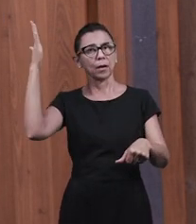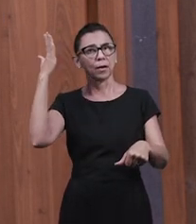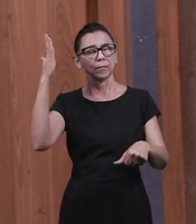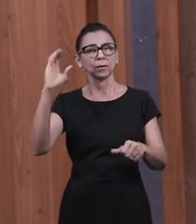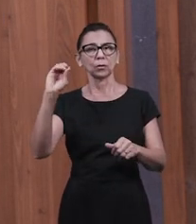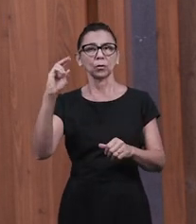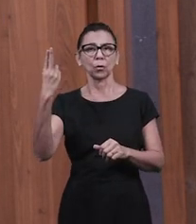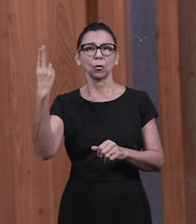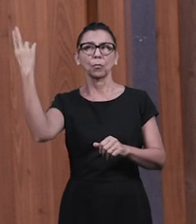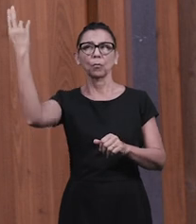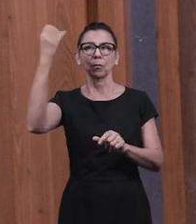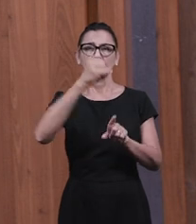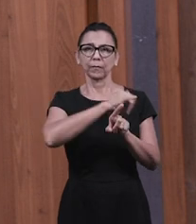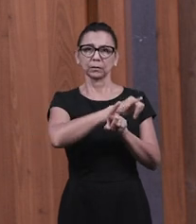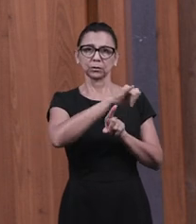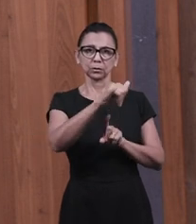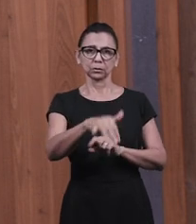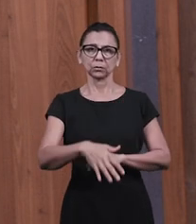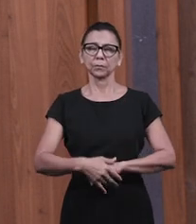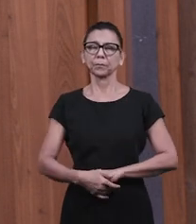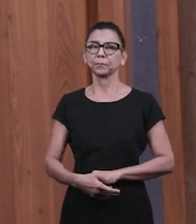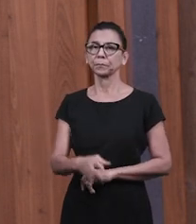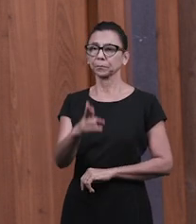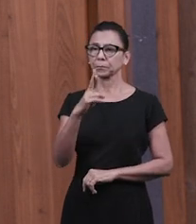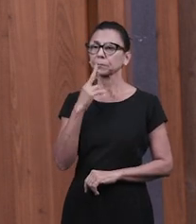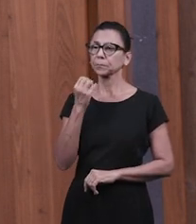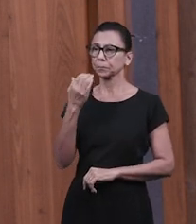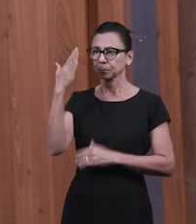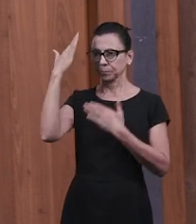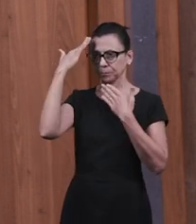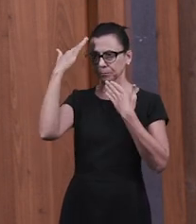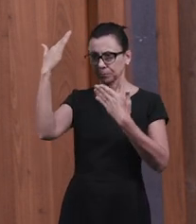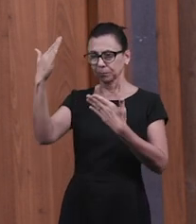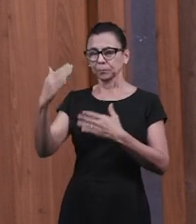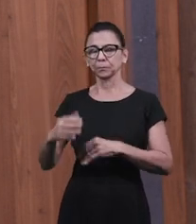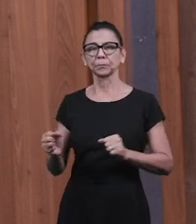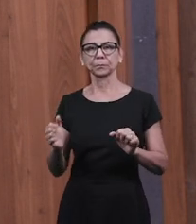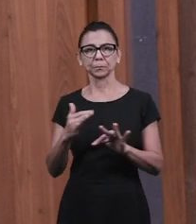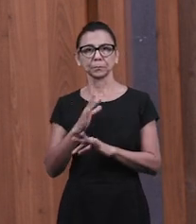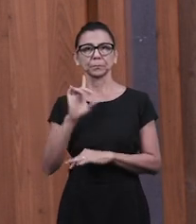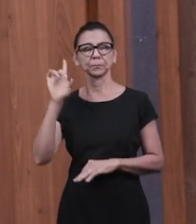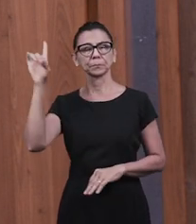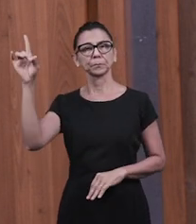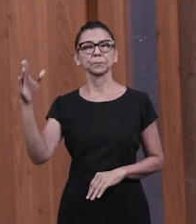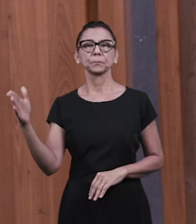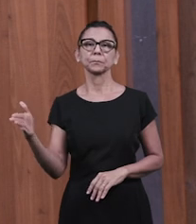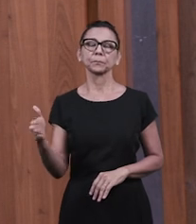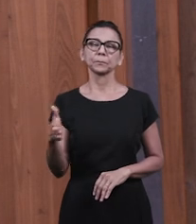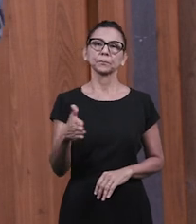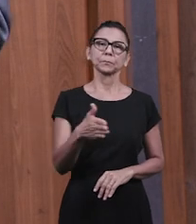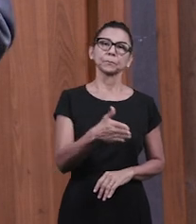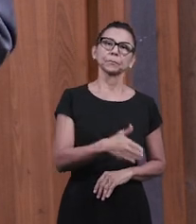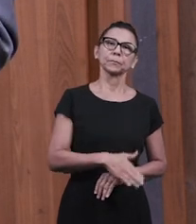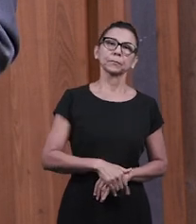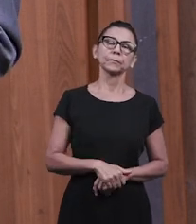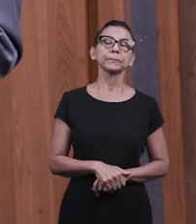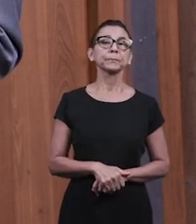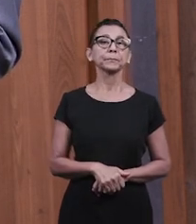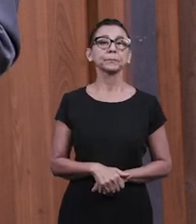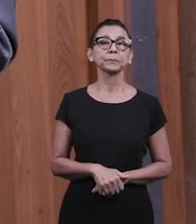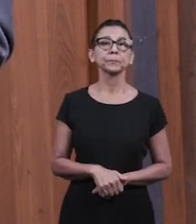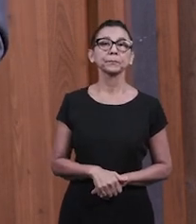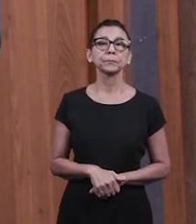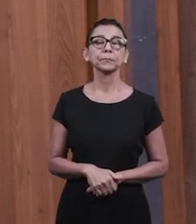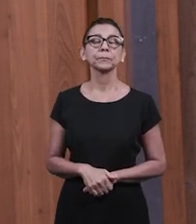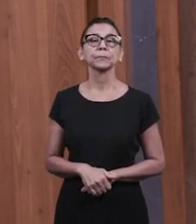Muito bem colocado aí na sua resposta, Tiago. Muito obrigado. Glória a Deus. Agora, irmãos, nós vamos dar sequência ao